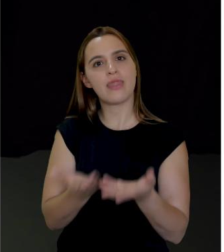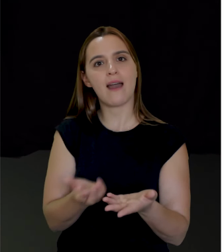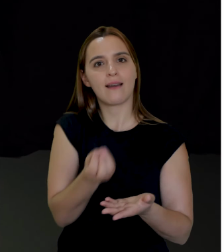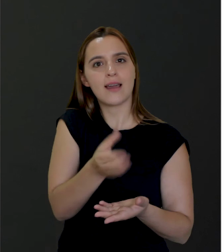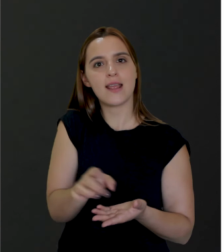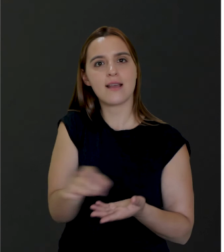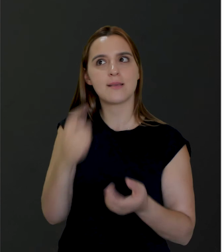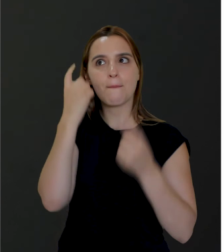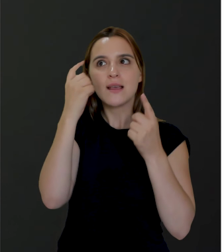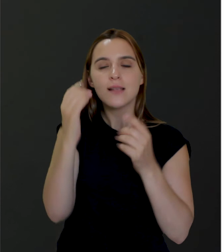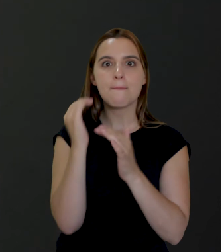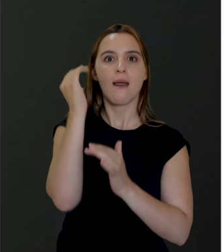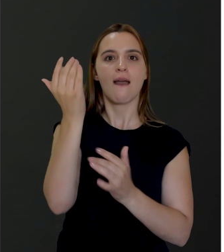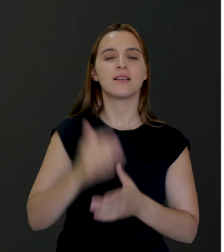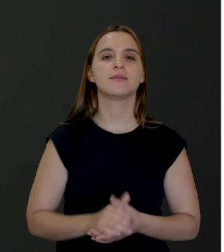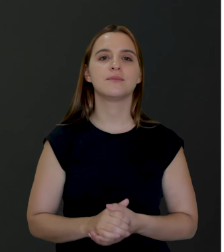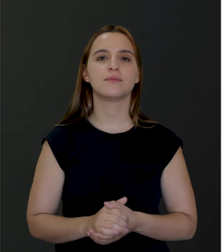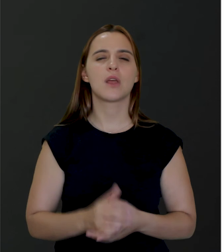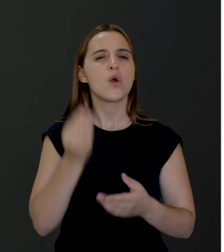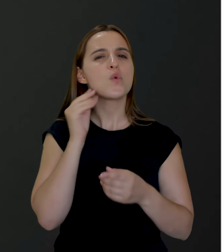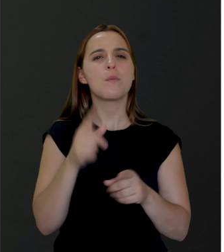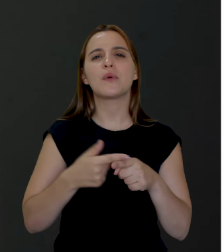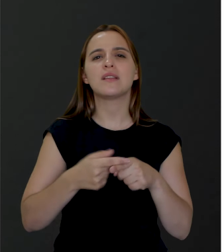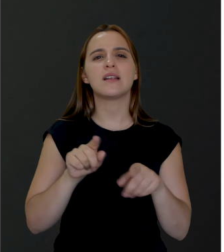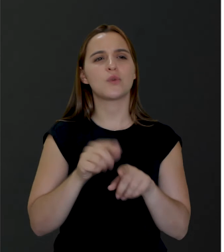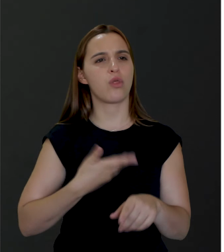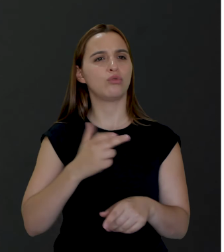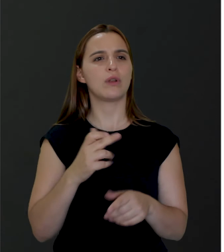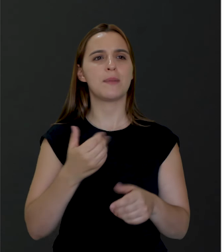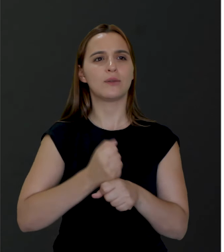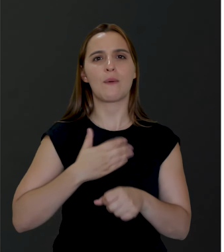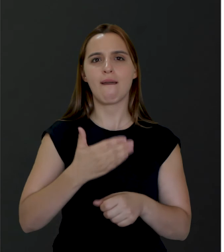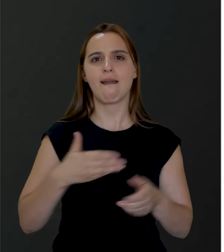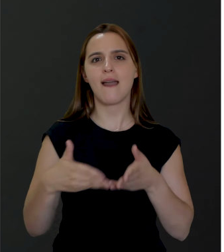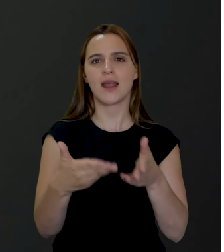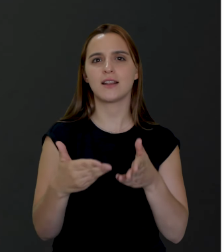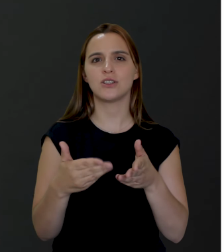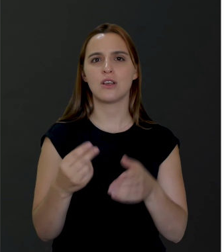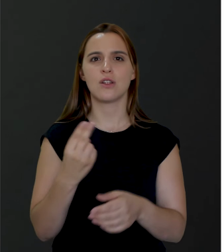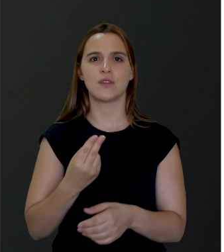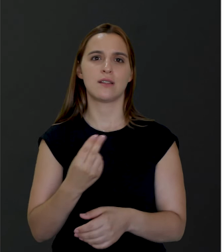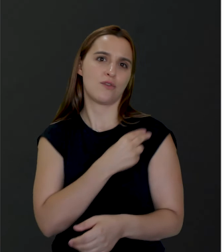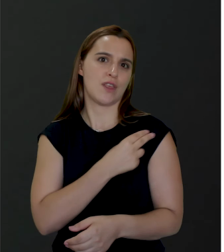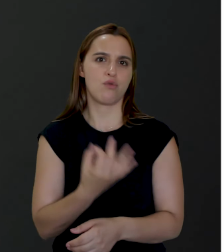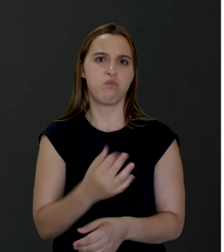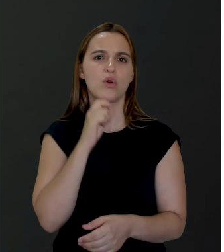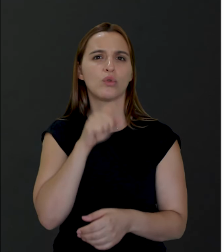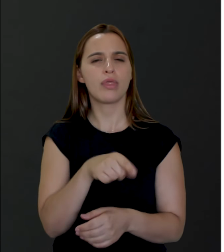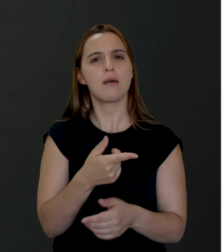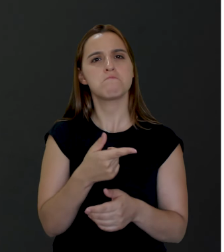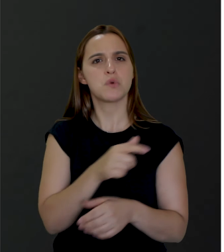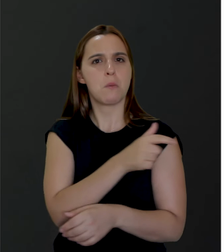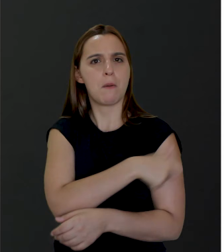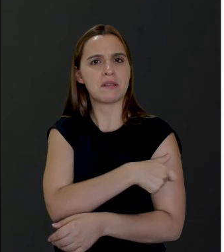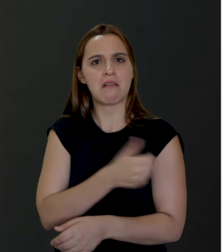pensarem grande. Como surgiu o interesse em ser embaixador das carreiras de doutoramento da Universidade do Porto? O interesse acho que sempre